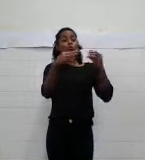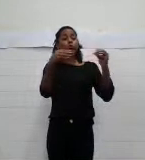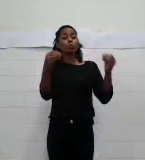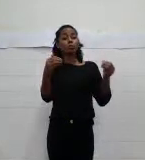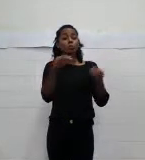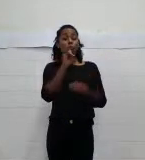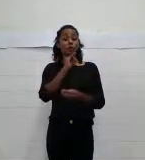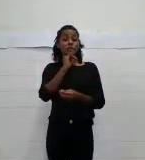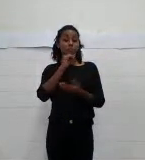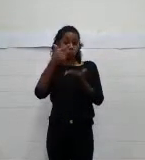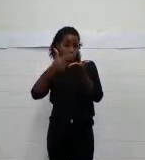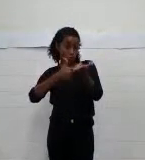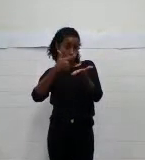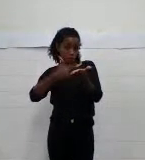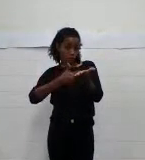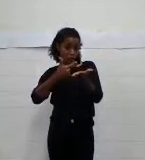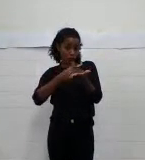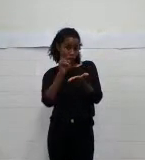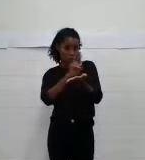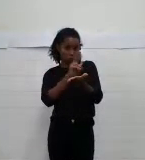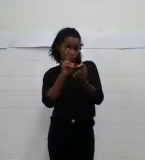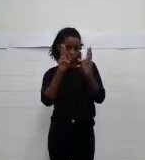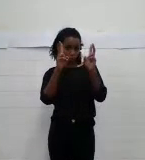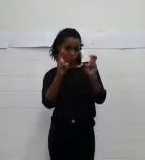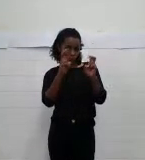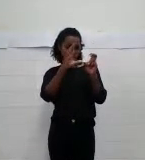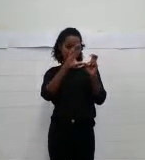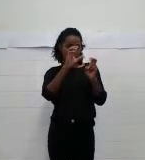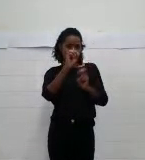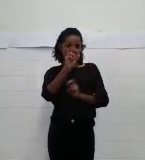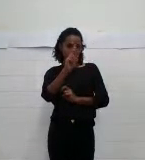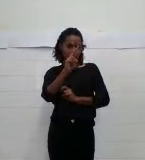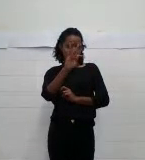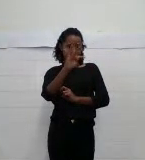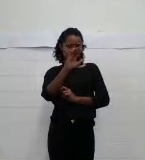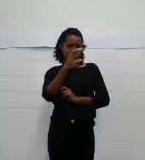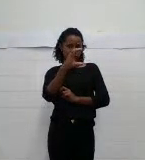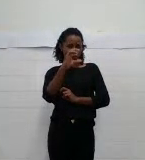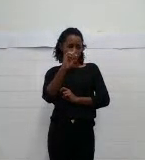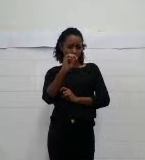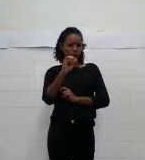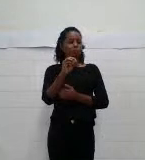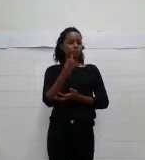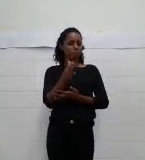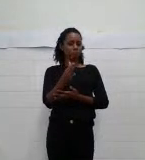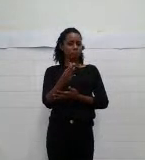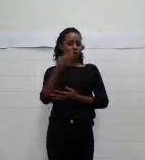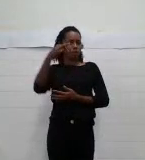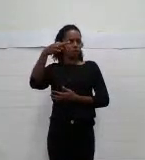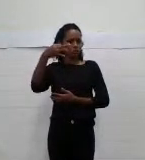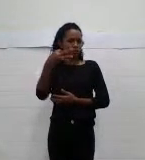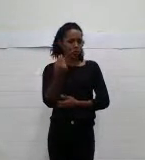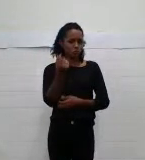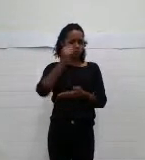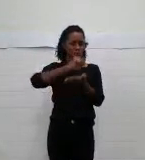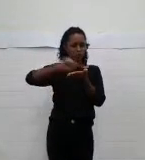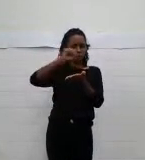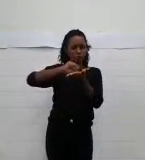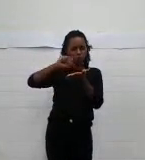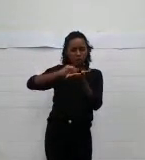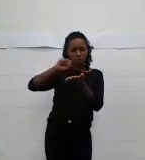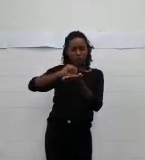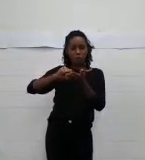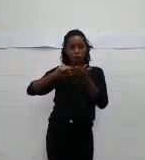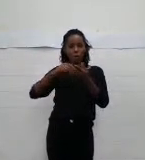Cortiço. Então, eu acho que não são todos, logicamente, os escritores que estão preocupados com essa discussão, tomadas as